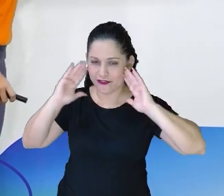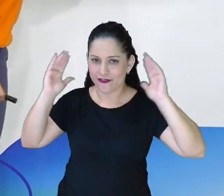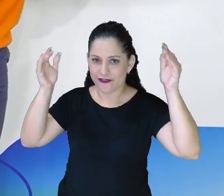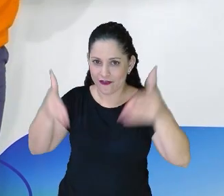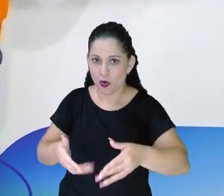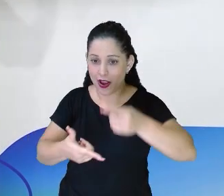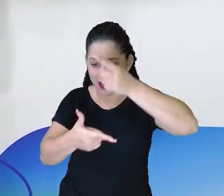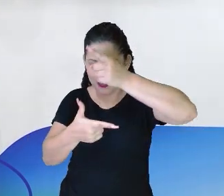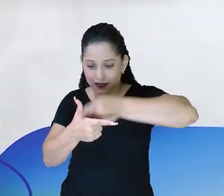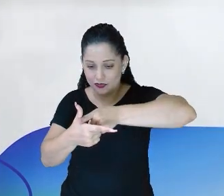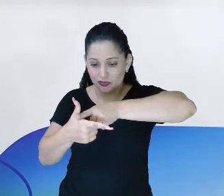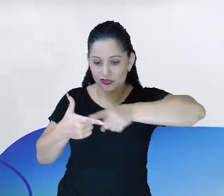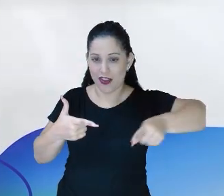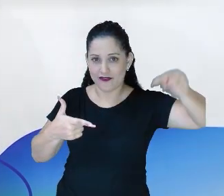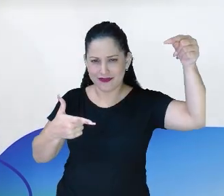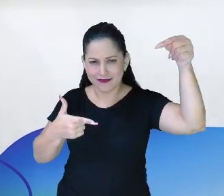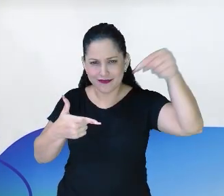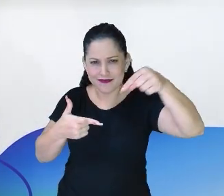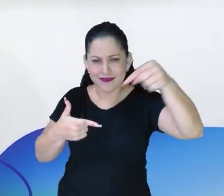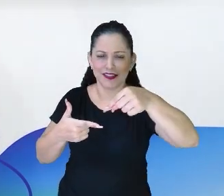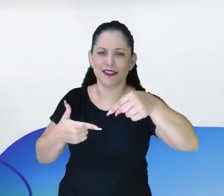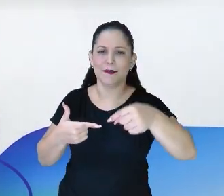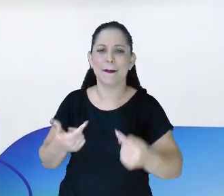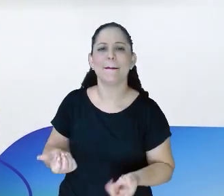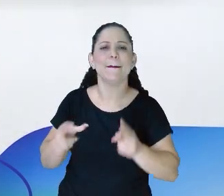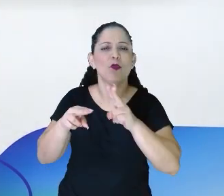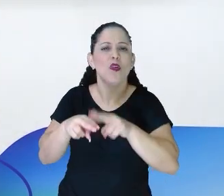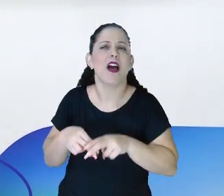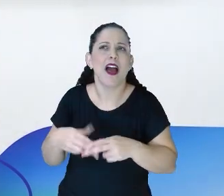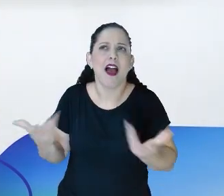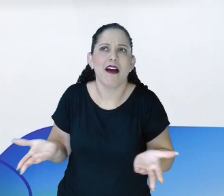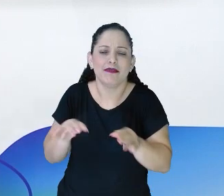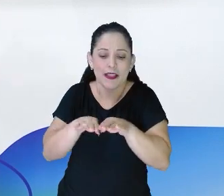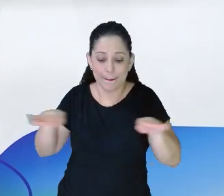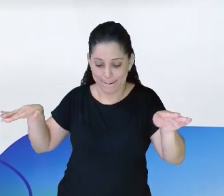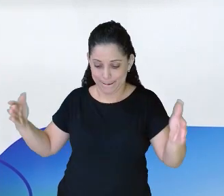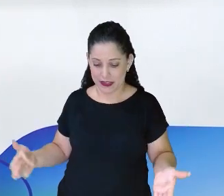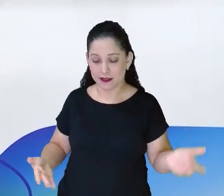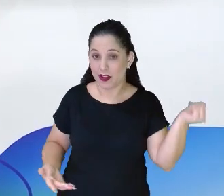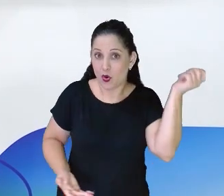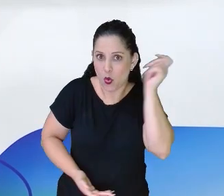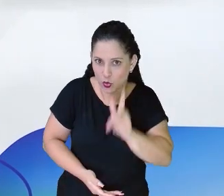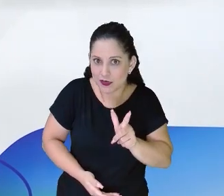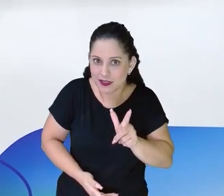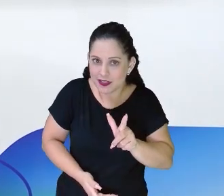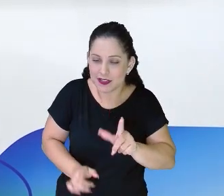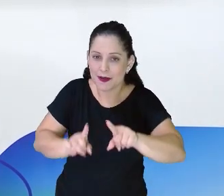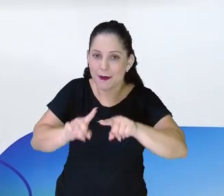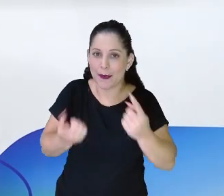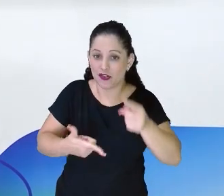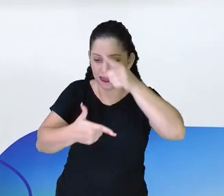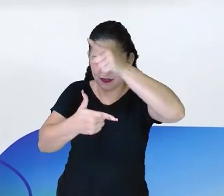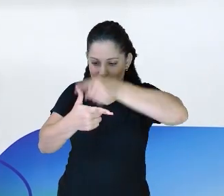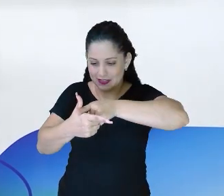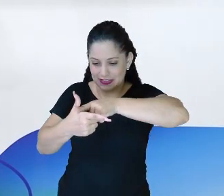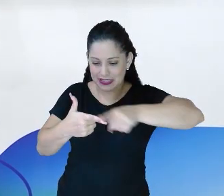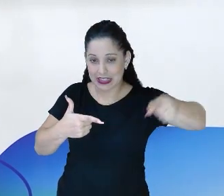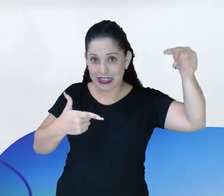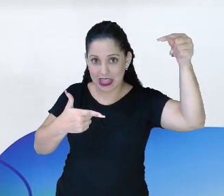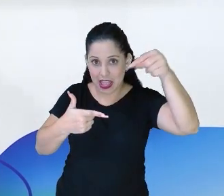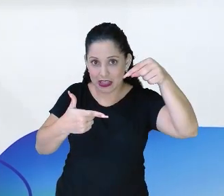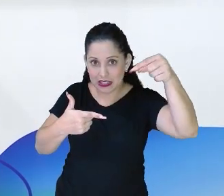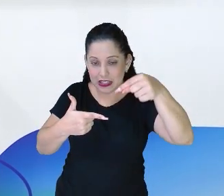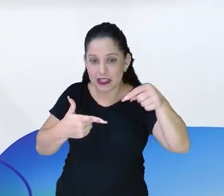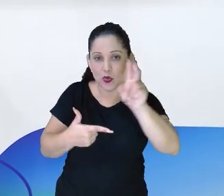método chave. Por que, professora, se na mesa a gente já consegue resolver? No método chave, a gente consegue os